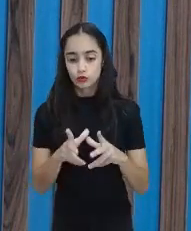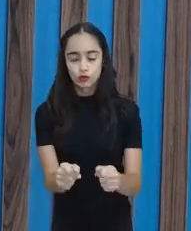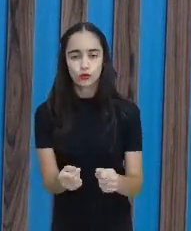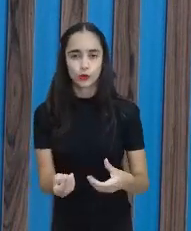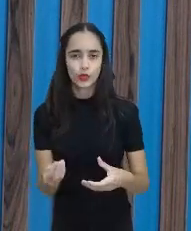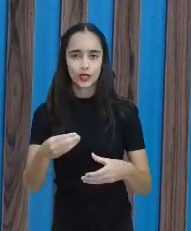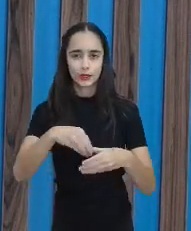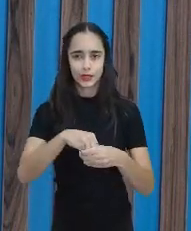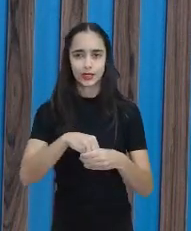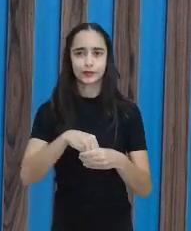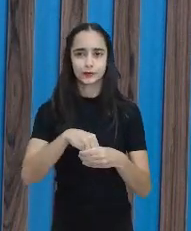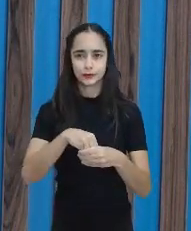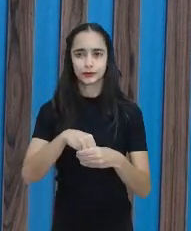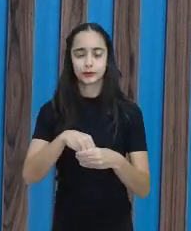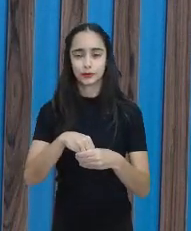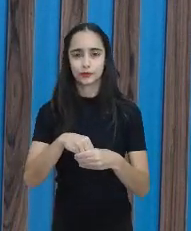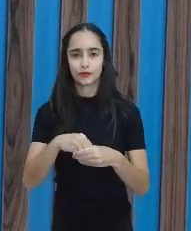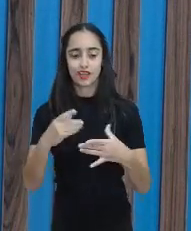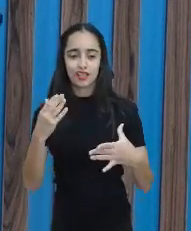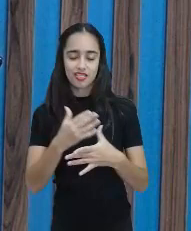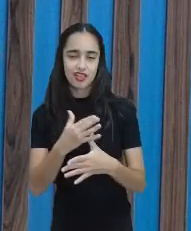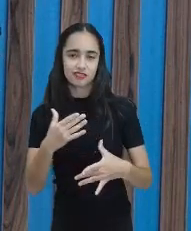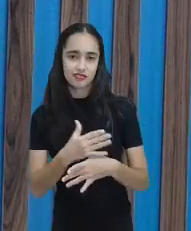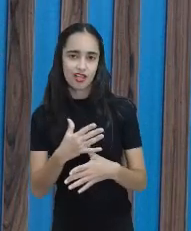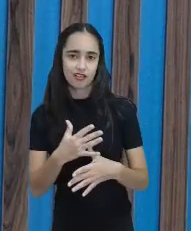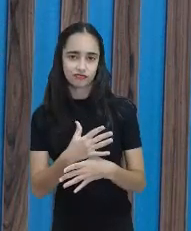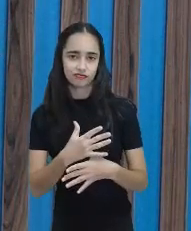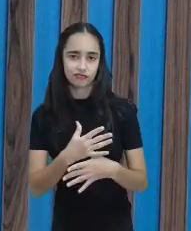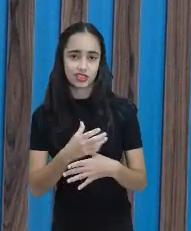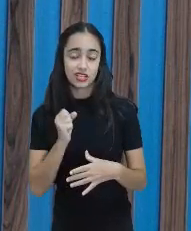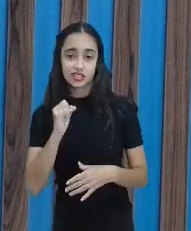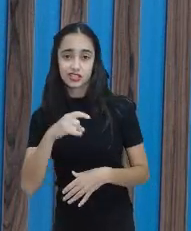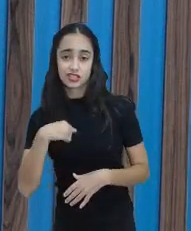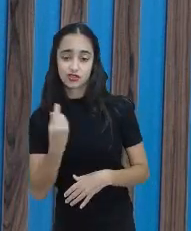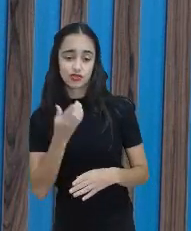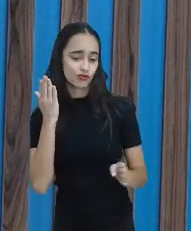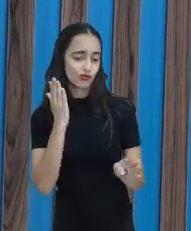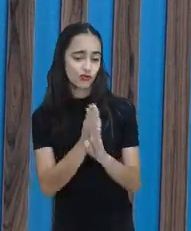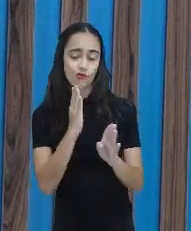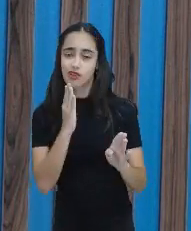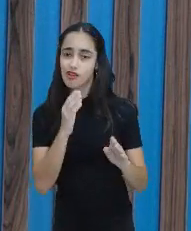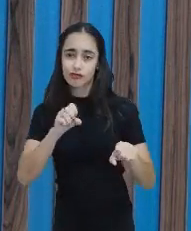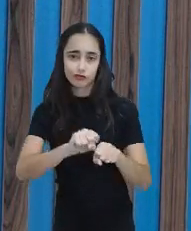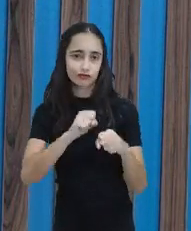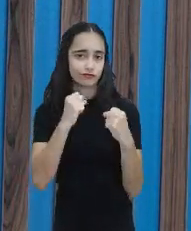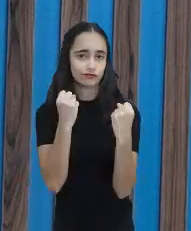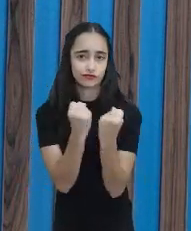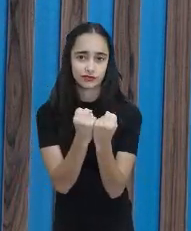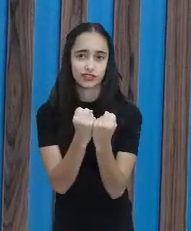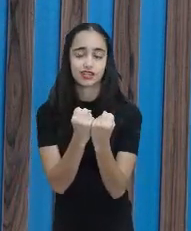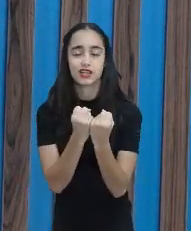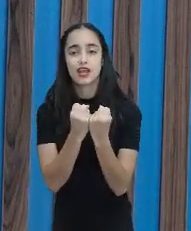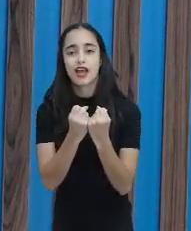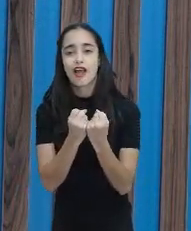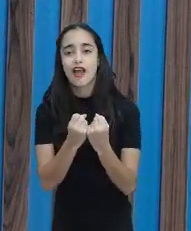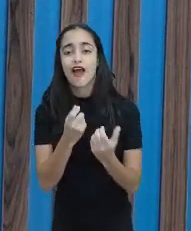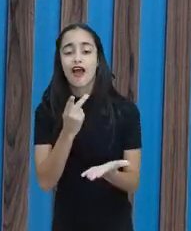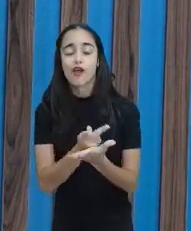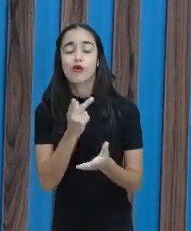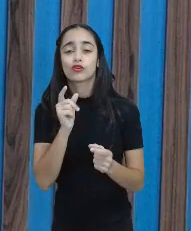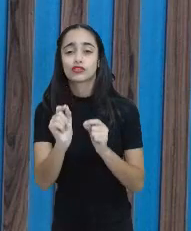encontra, né, na sociedade, a gente não pode, né, democratizar esses espaços. E aí acaba